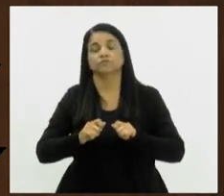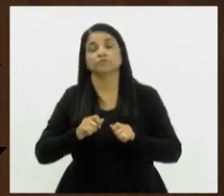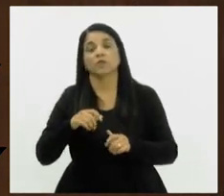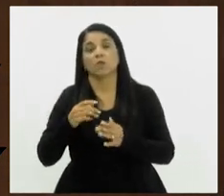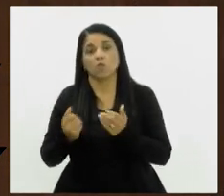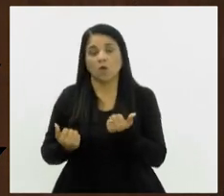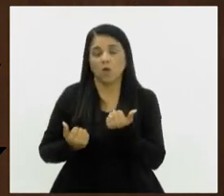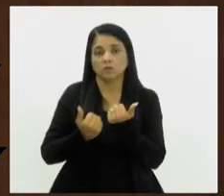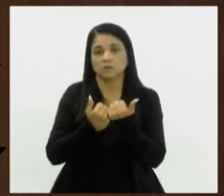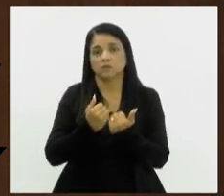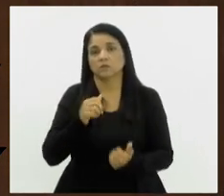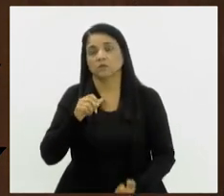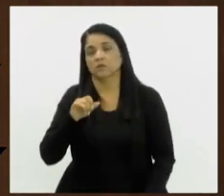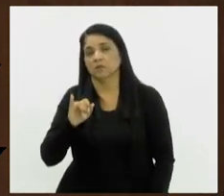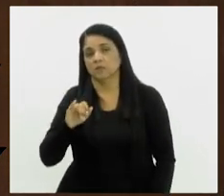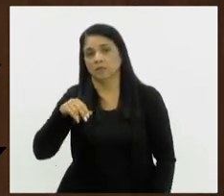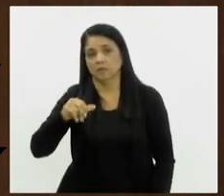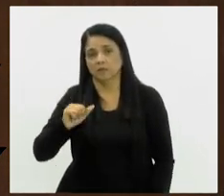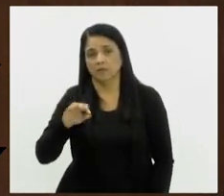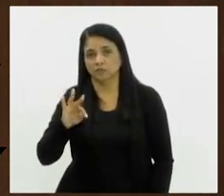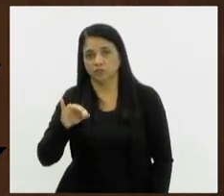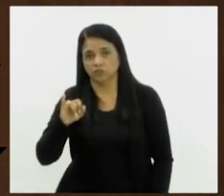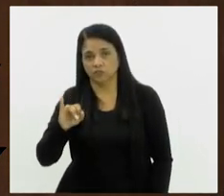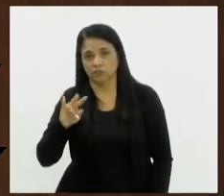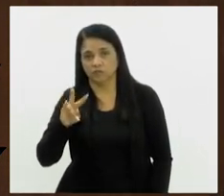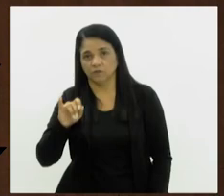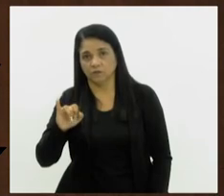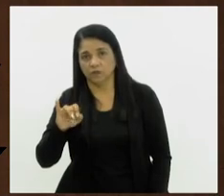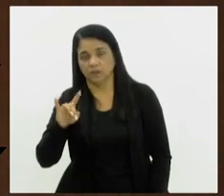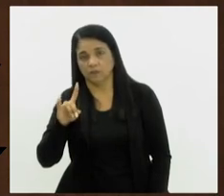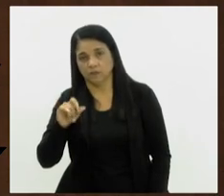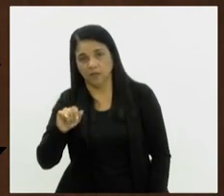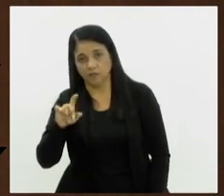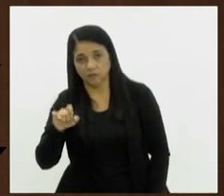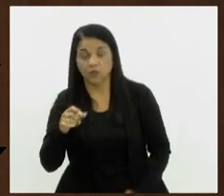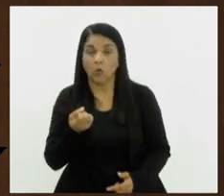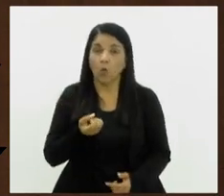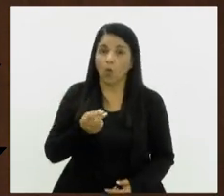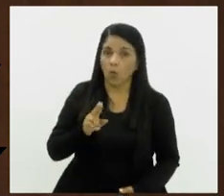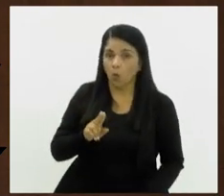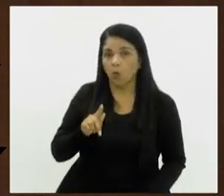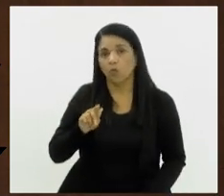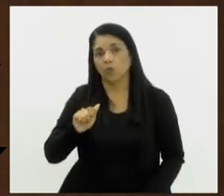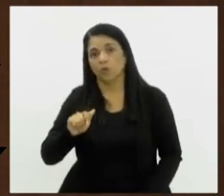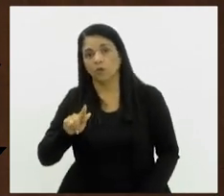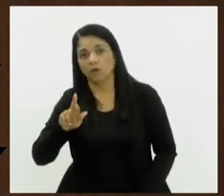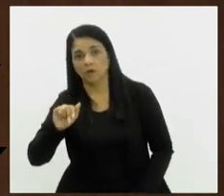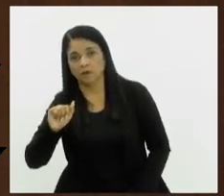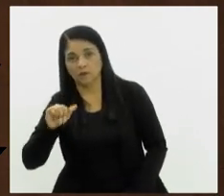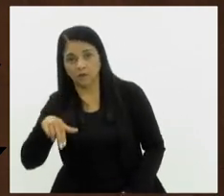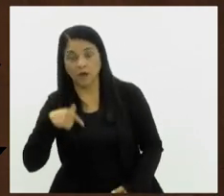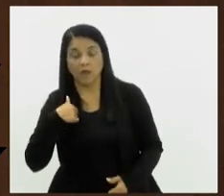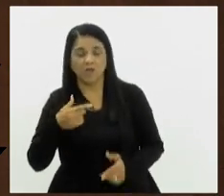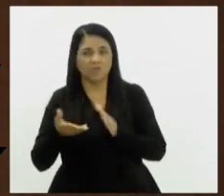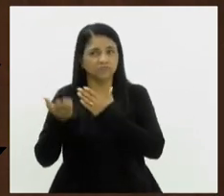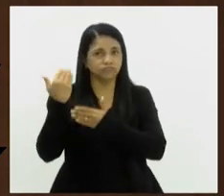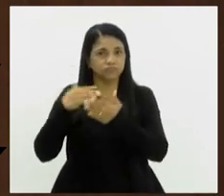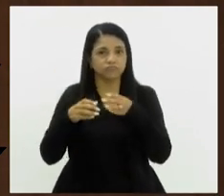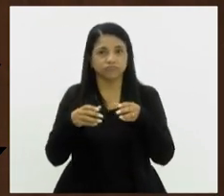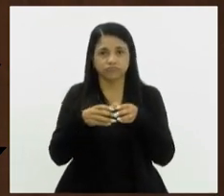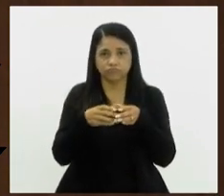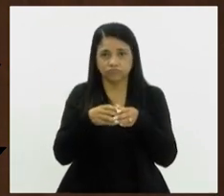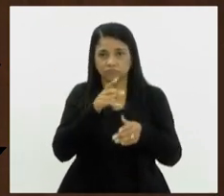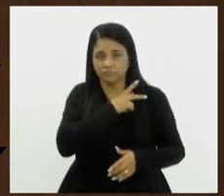inatividade, ou a GRAM. E, infelizmente, foi vetado, e na época eu era presidente da comissão de emendas e